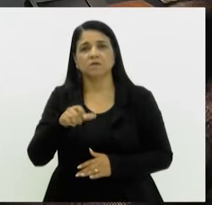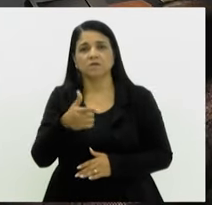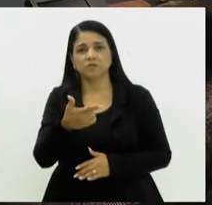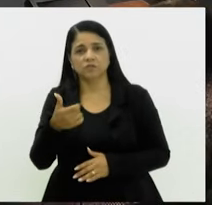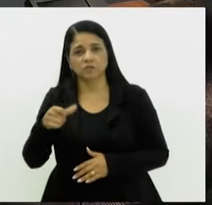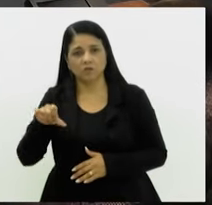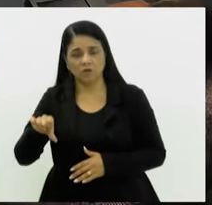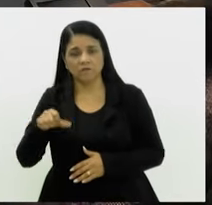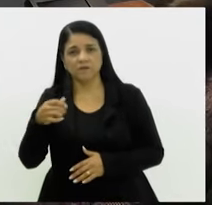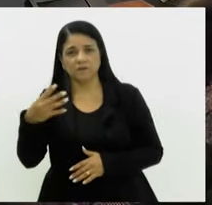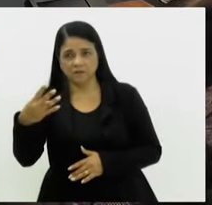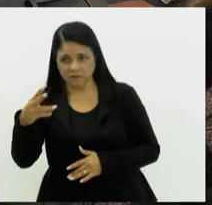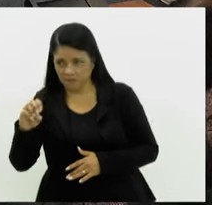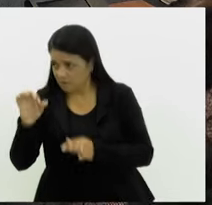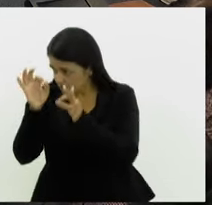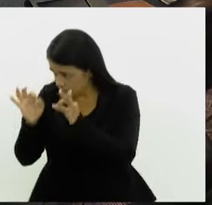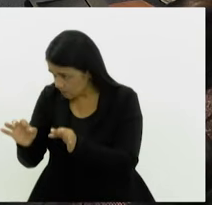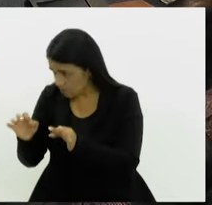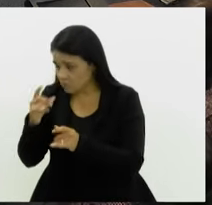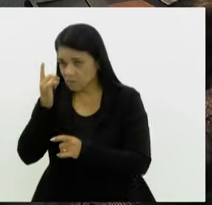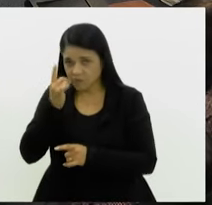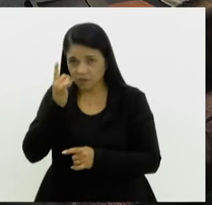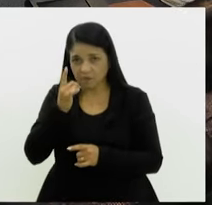Então, em votação,